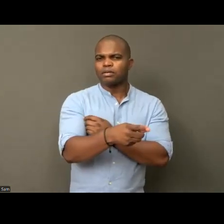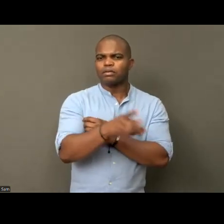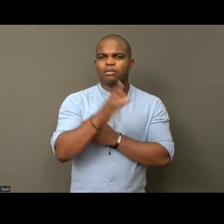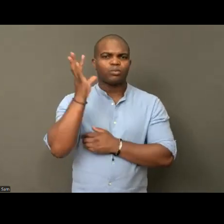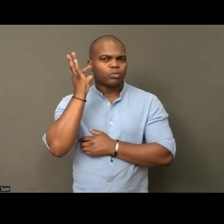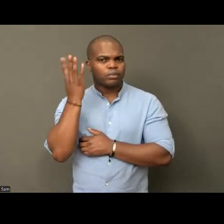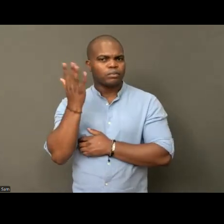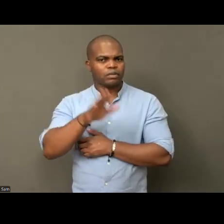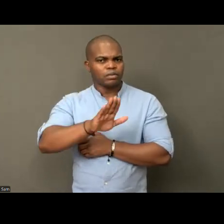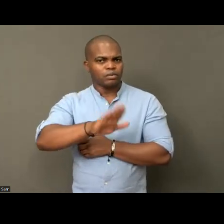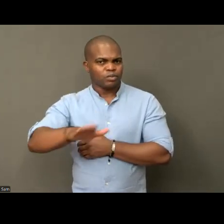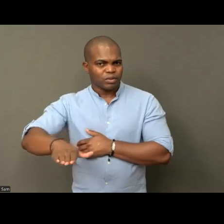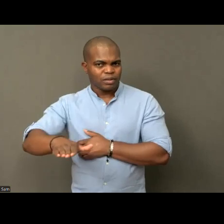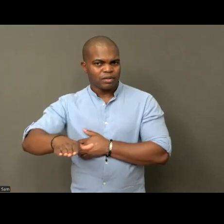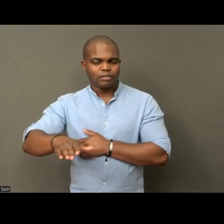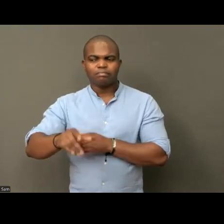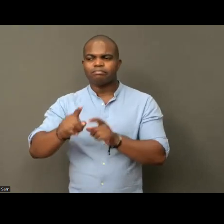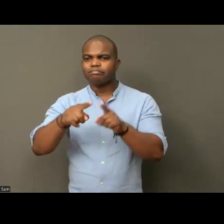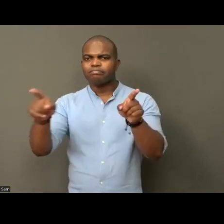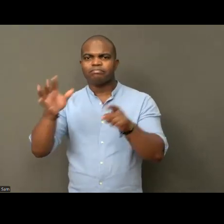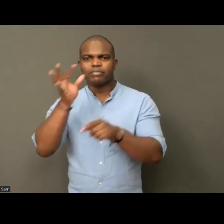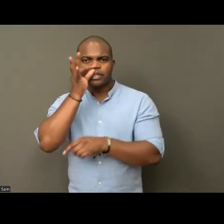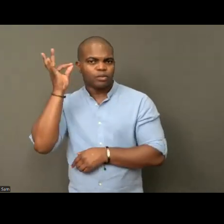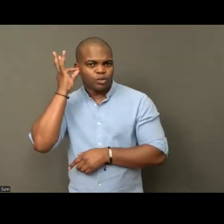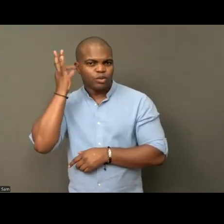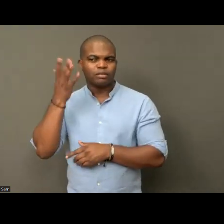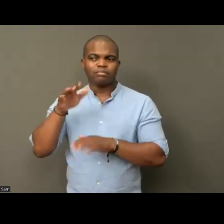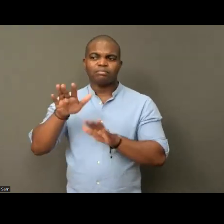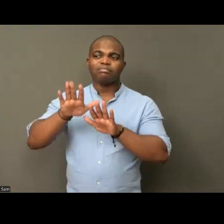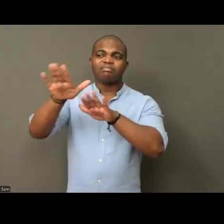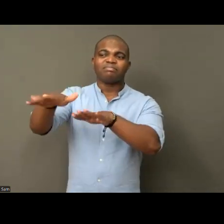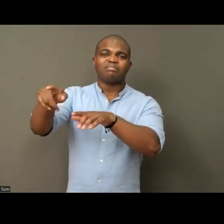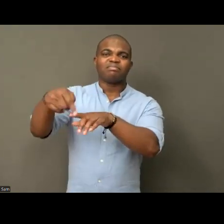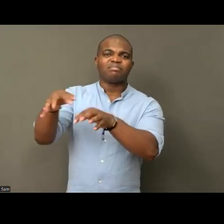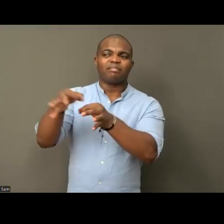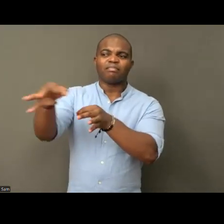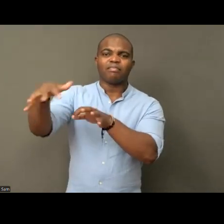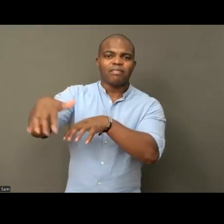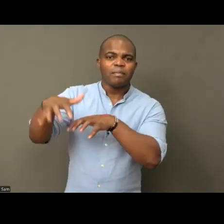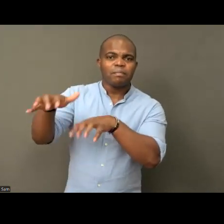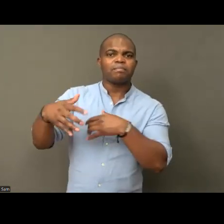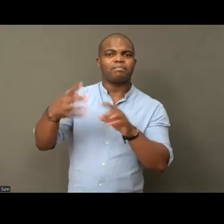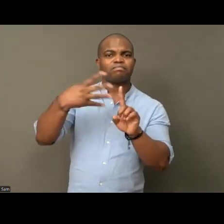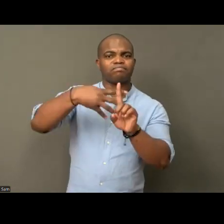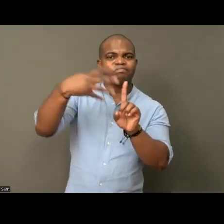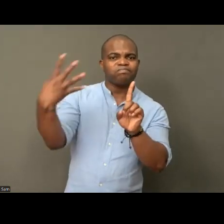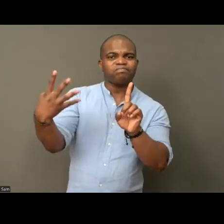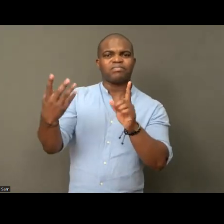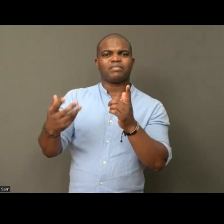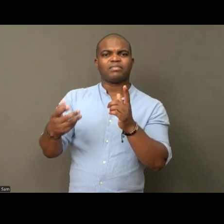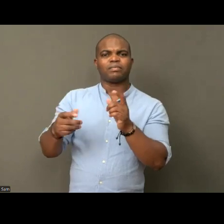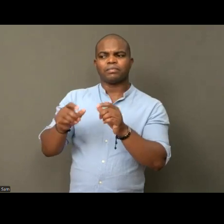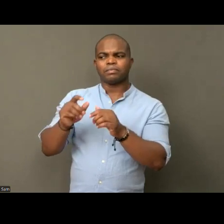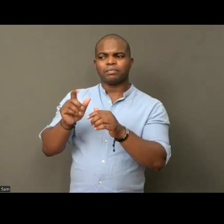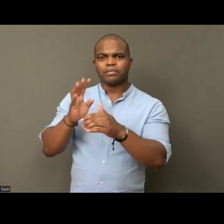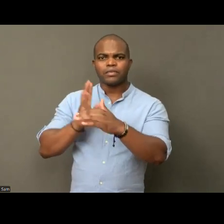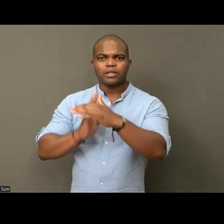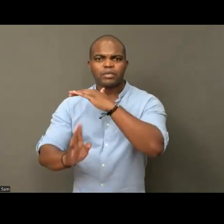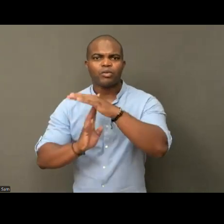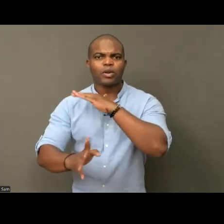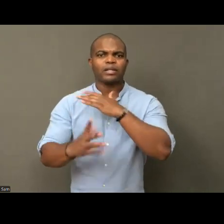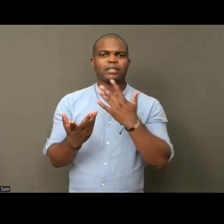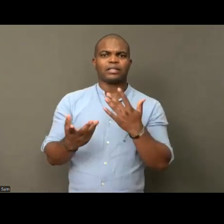LGBTQI+, migrantes e pessoas encarceradas. Em 2022, mais de 45 milhões